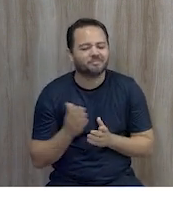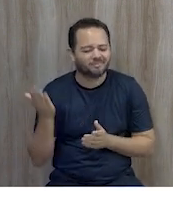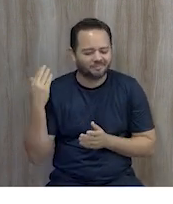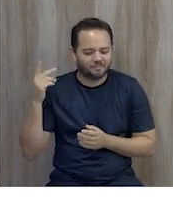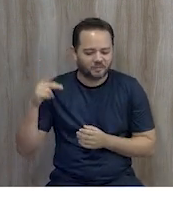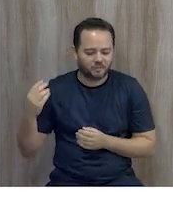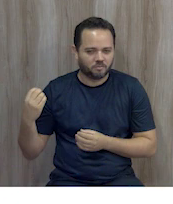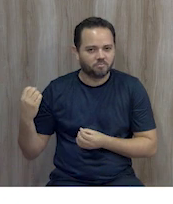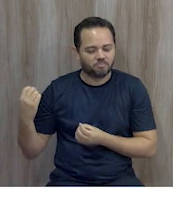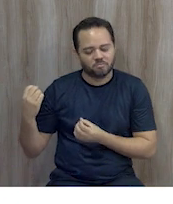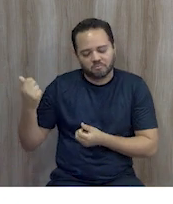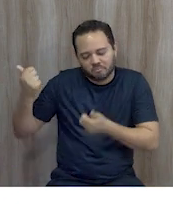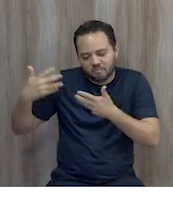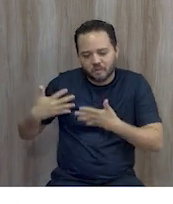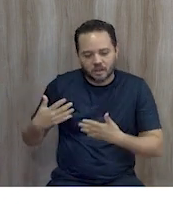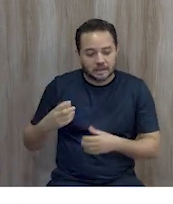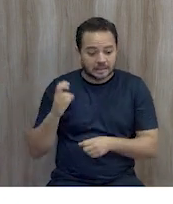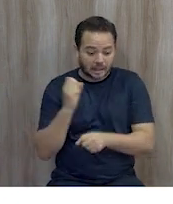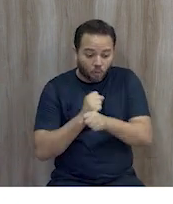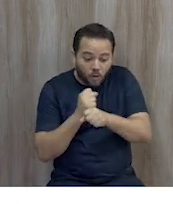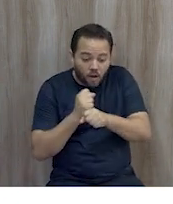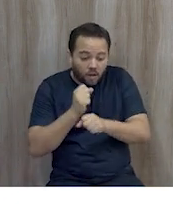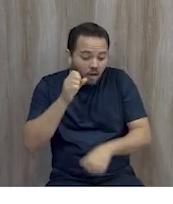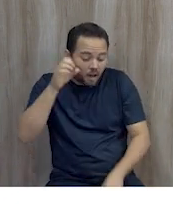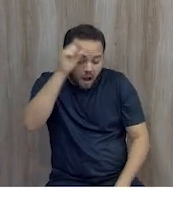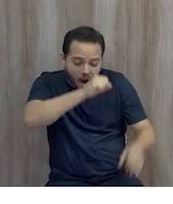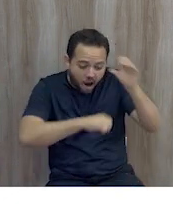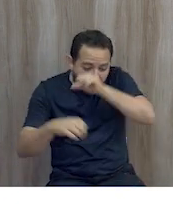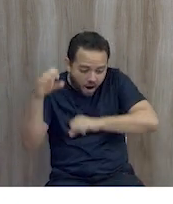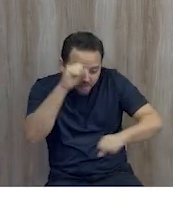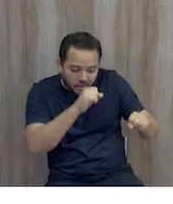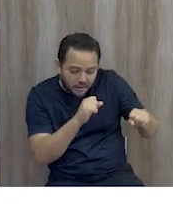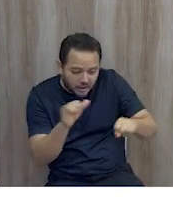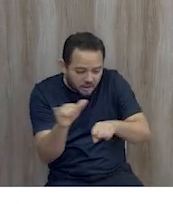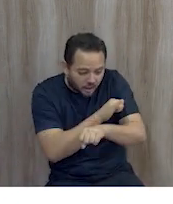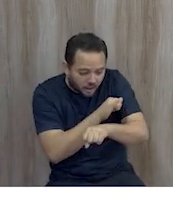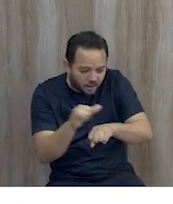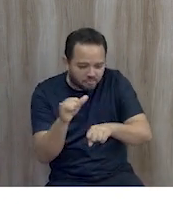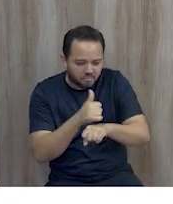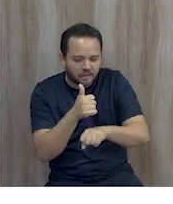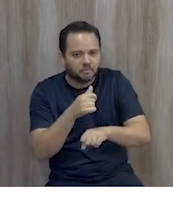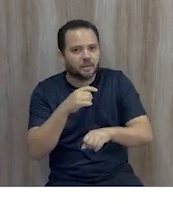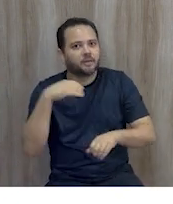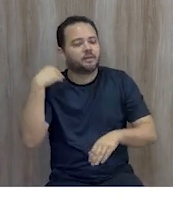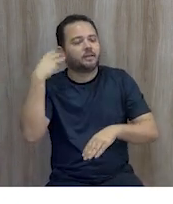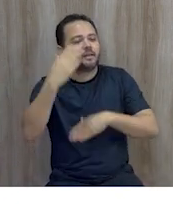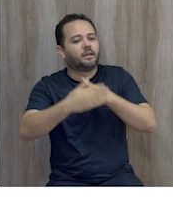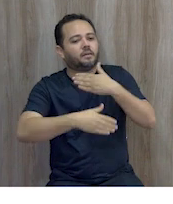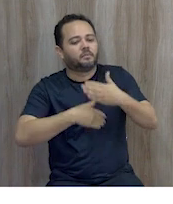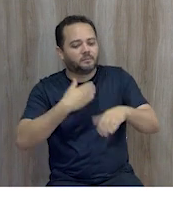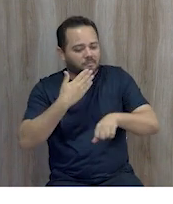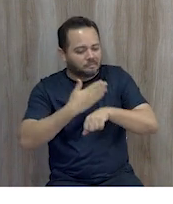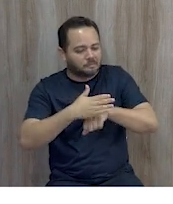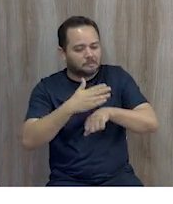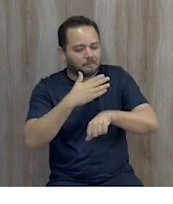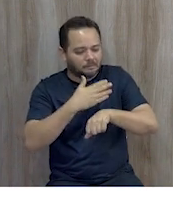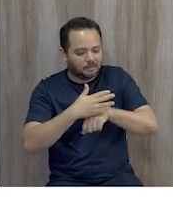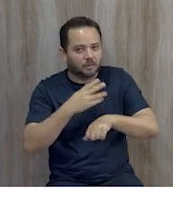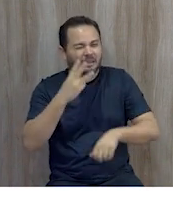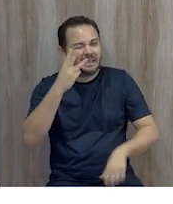técnica cirúrgica, ou 5 anos para eu realmente ser excelente naquela técnica, mas são 30 anos para eu saber quando não